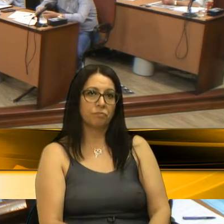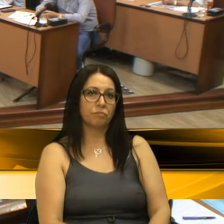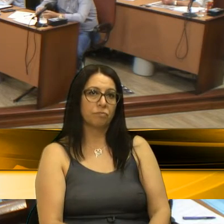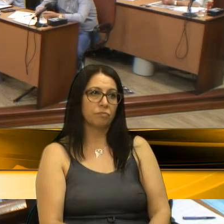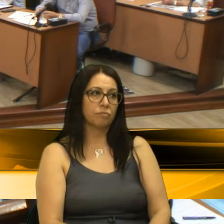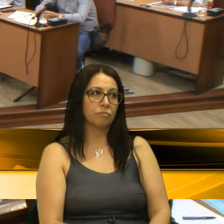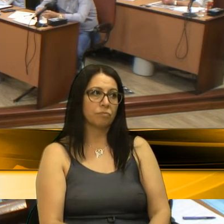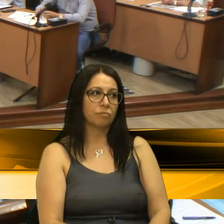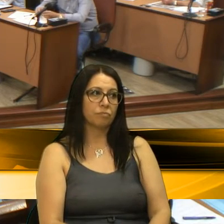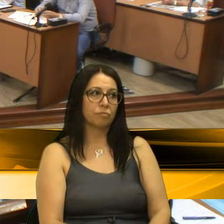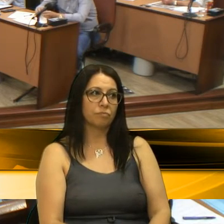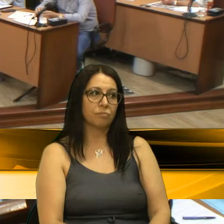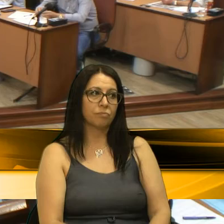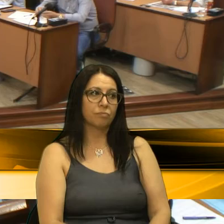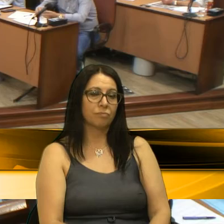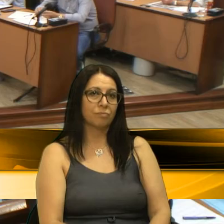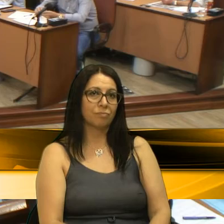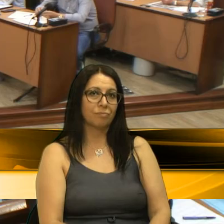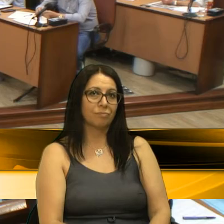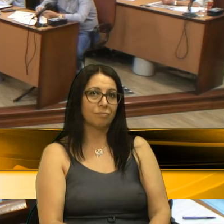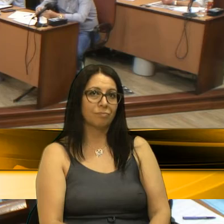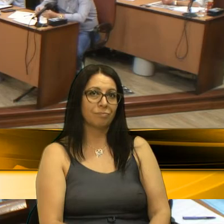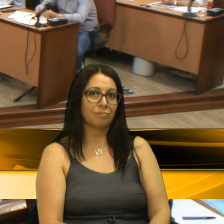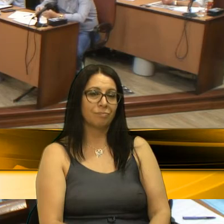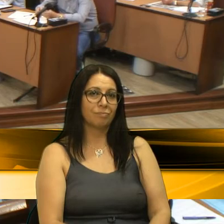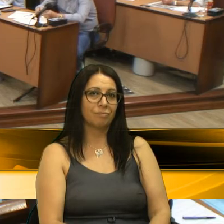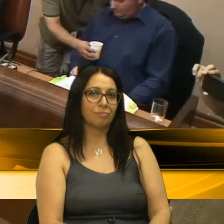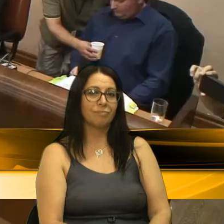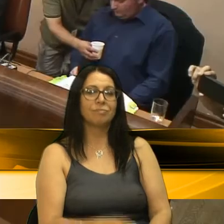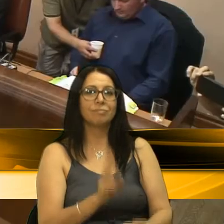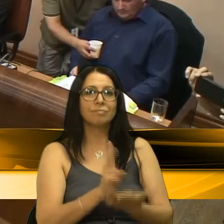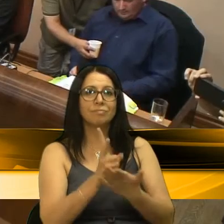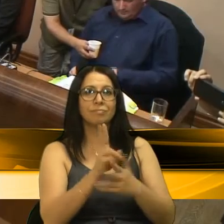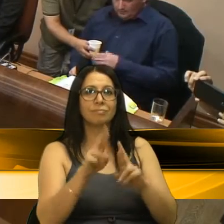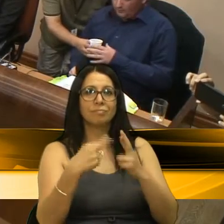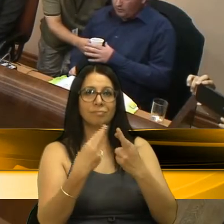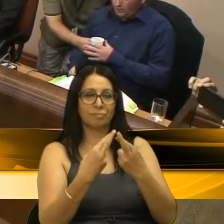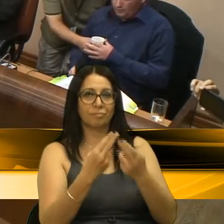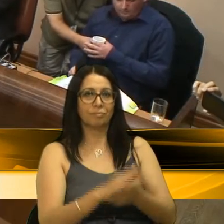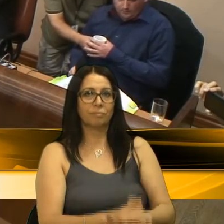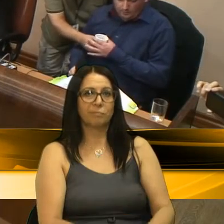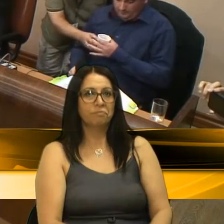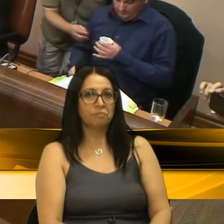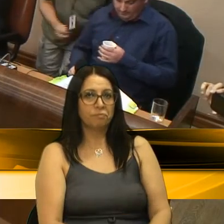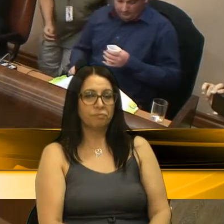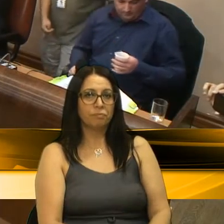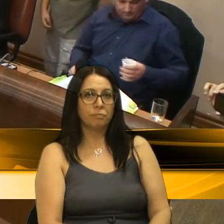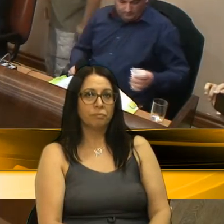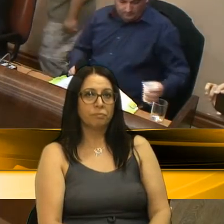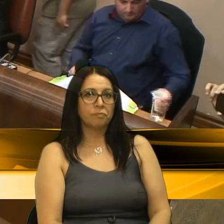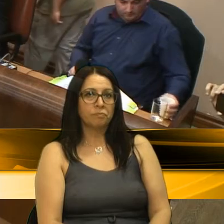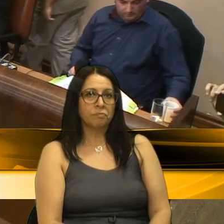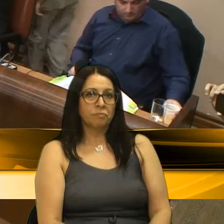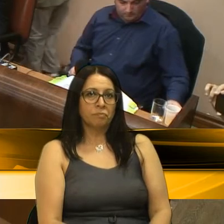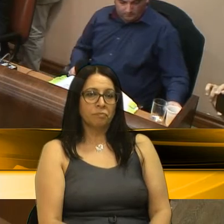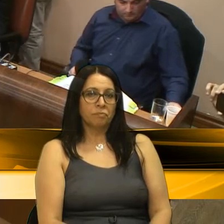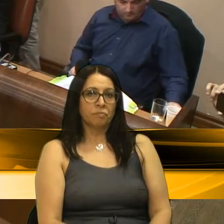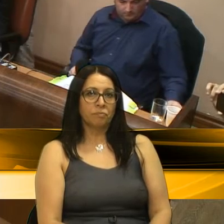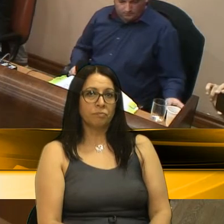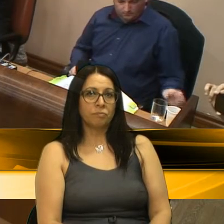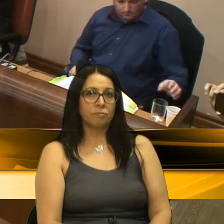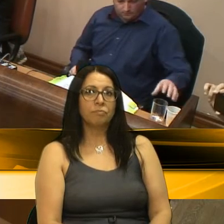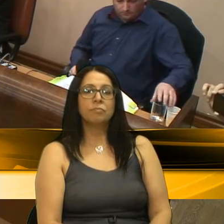de preferência em composição com a senhora procuradora. Tá? Questão de ordem, senhor presidente.